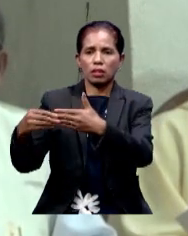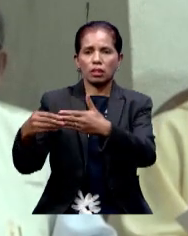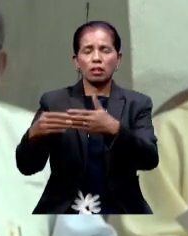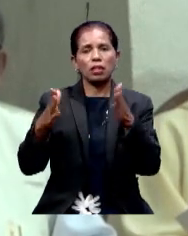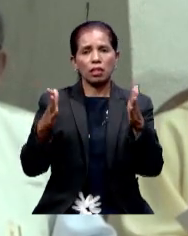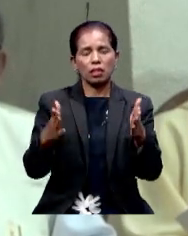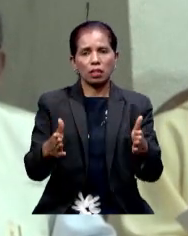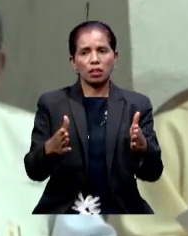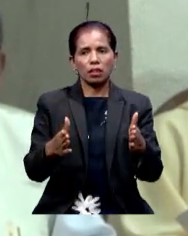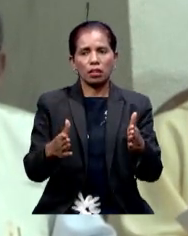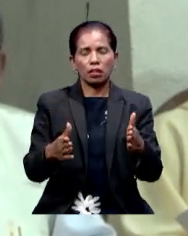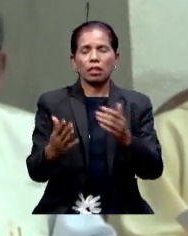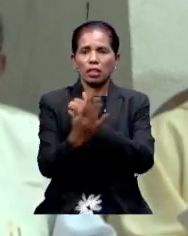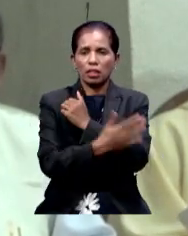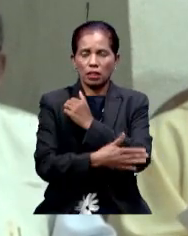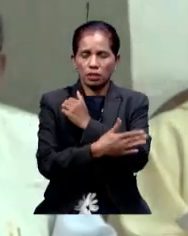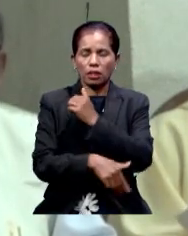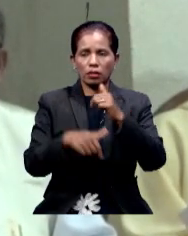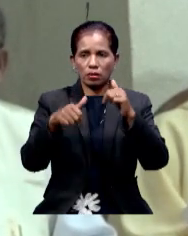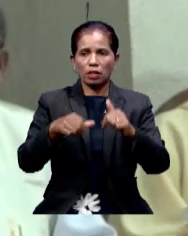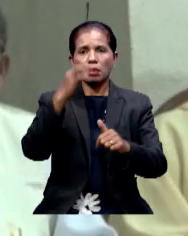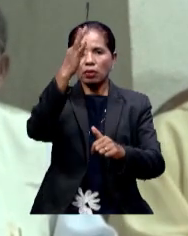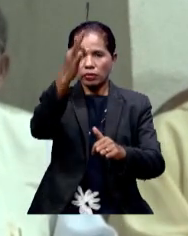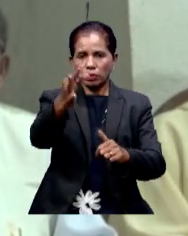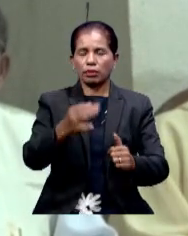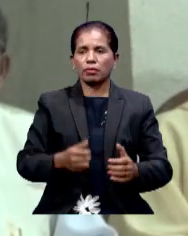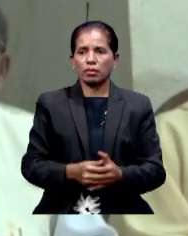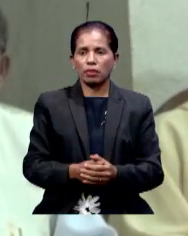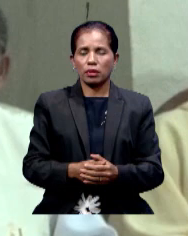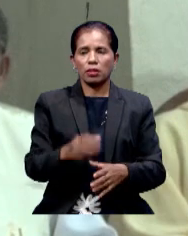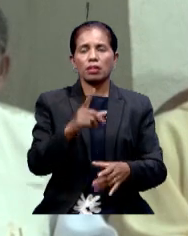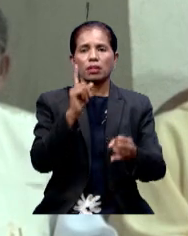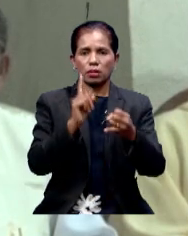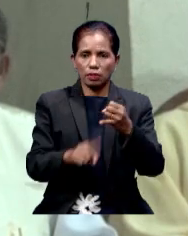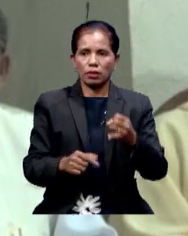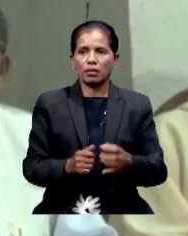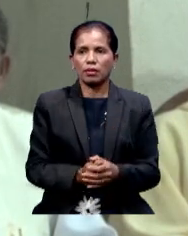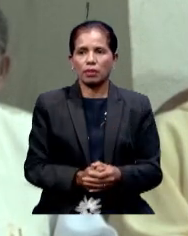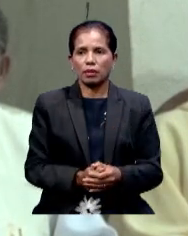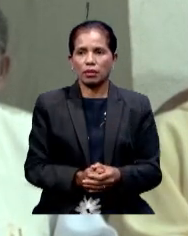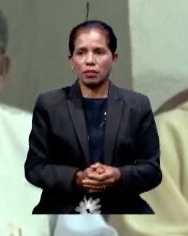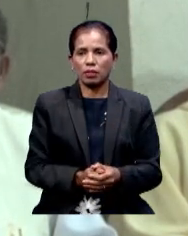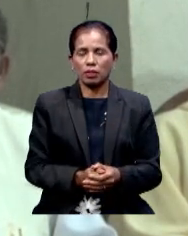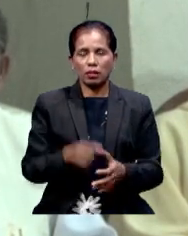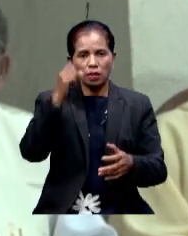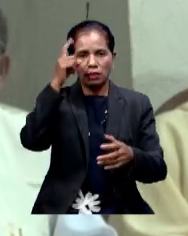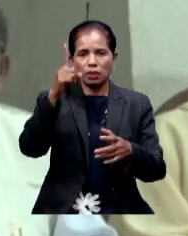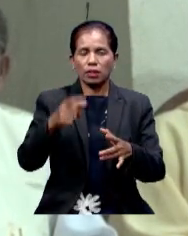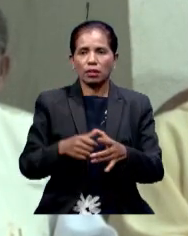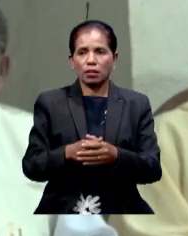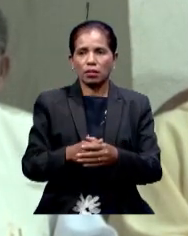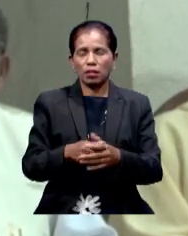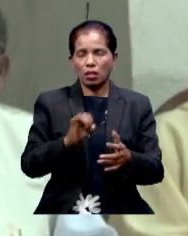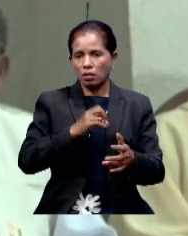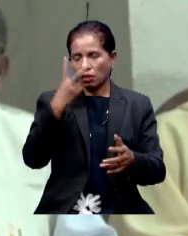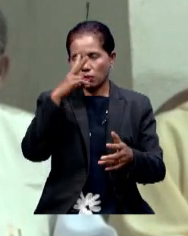liderança Raidanian para o futuro. E que os falem, de repente, a